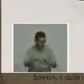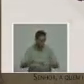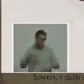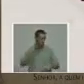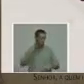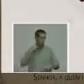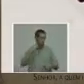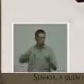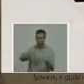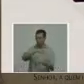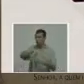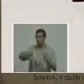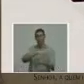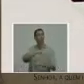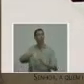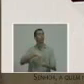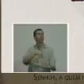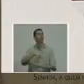sujeirama.